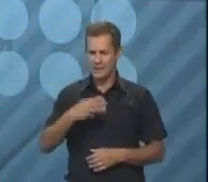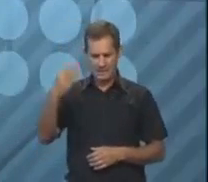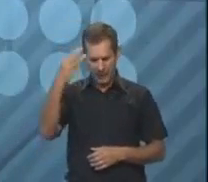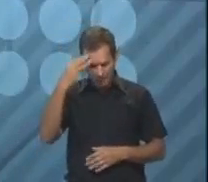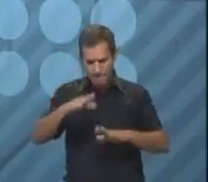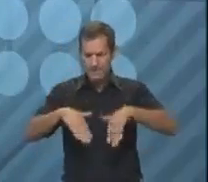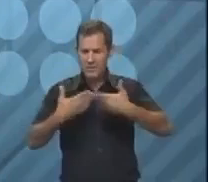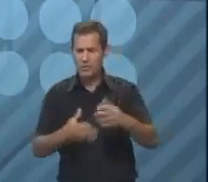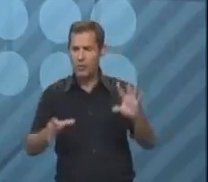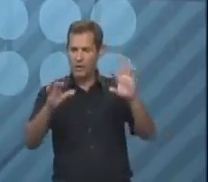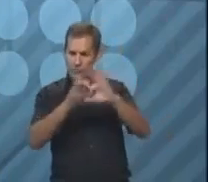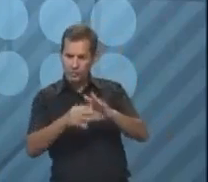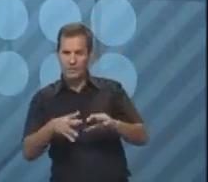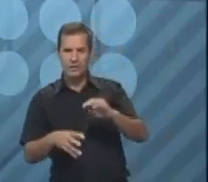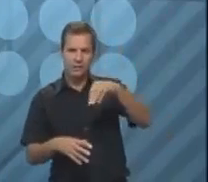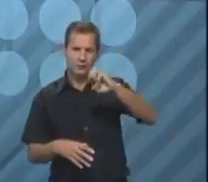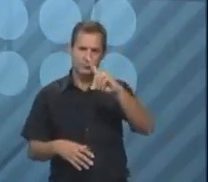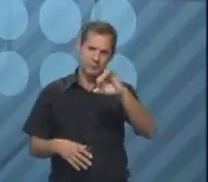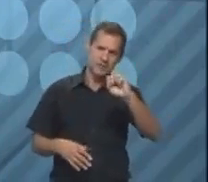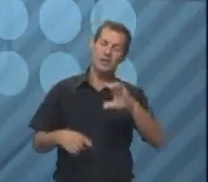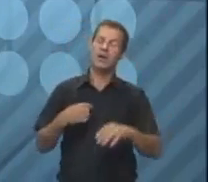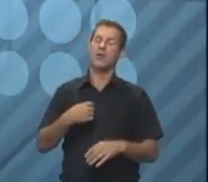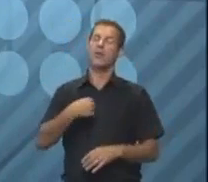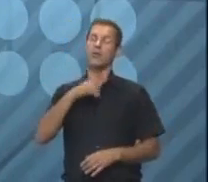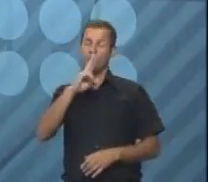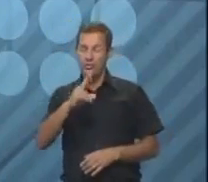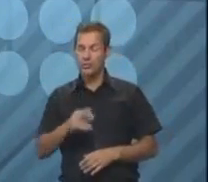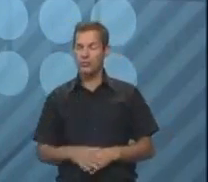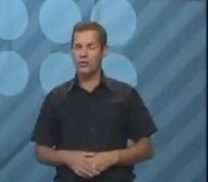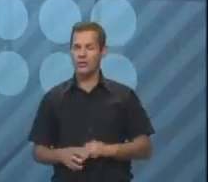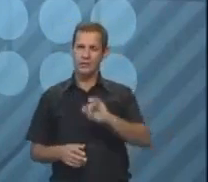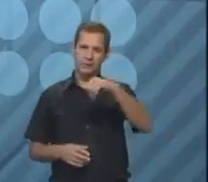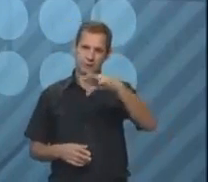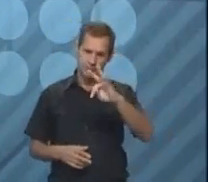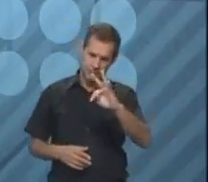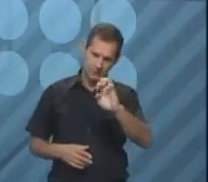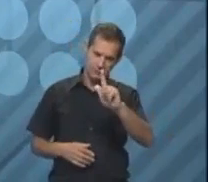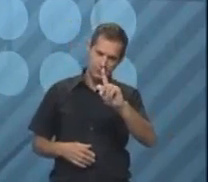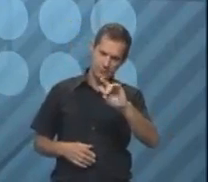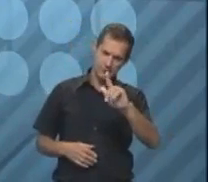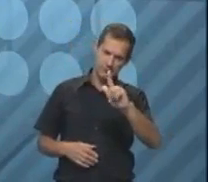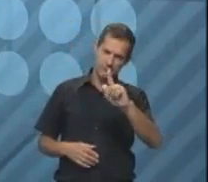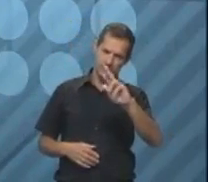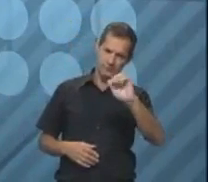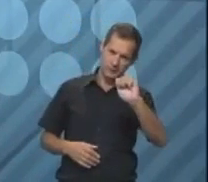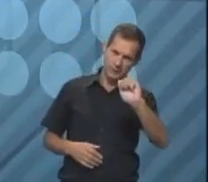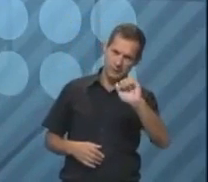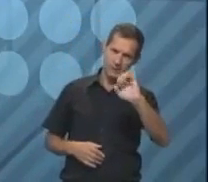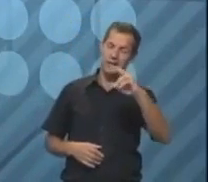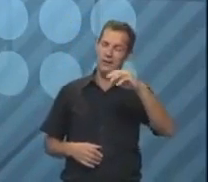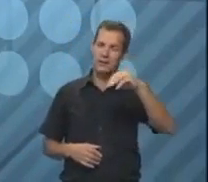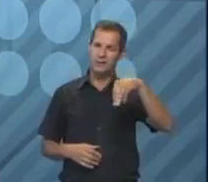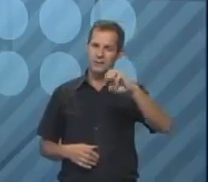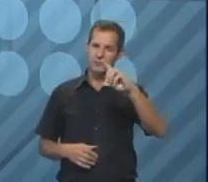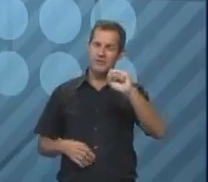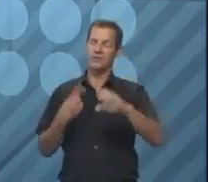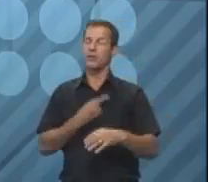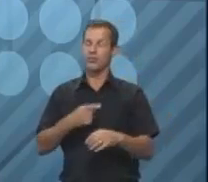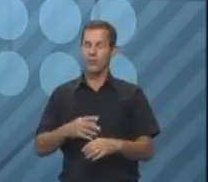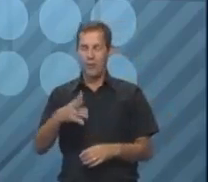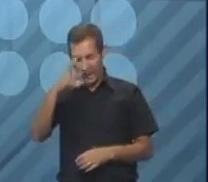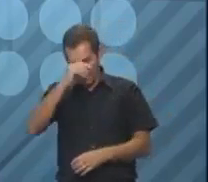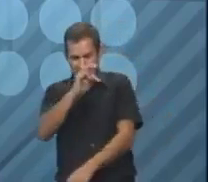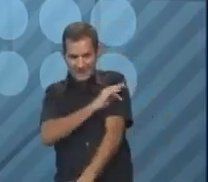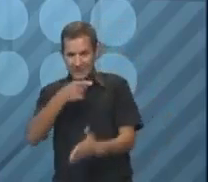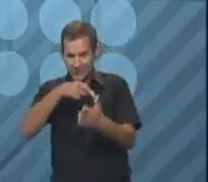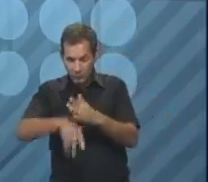mente quais são as integrais imediatas, como que eu resolvo essas integrais imediatas, por quê? Agora nós vamos aprender técnicas